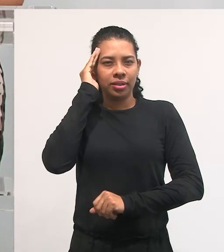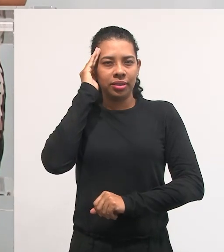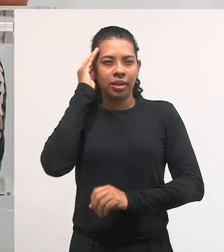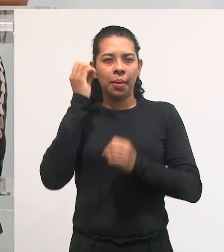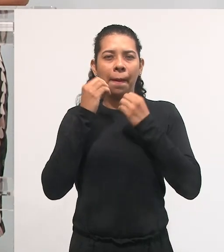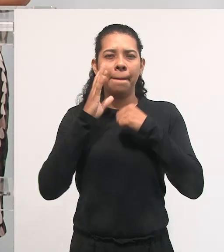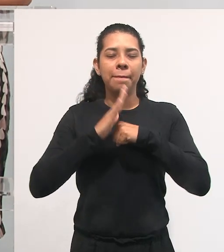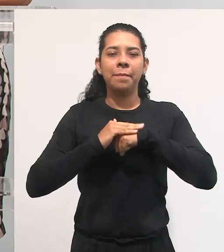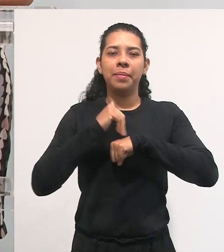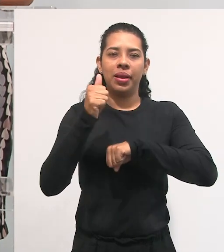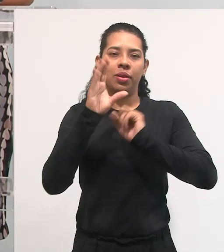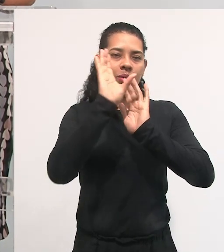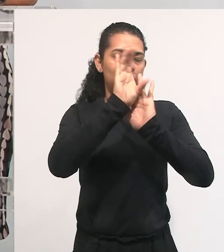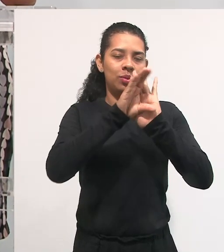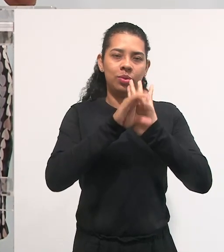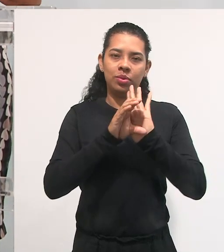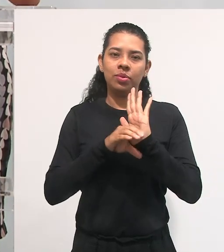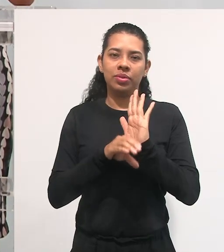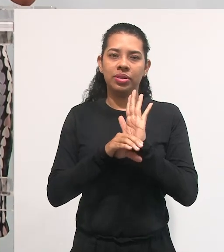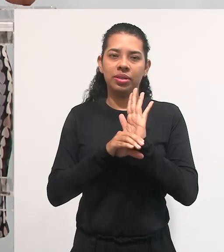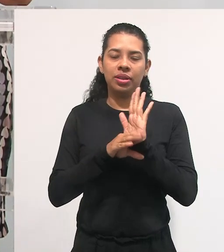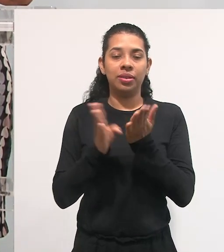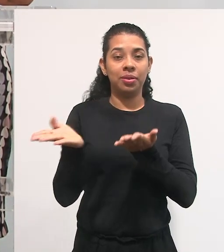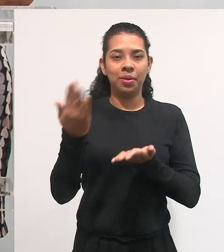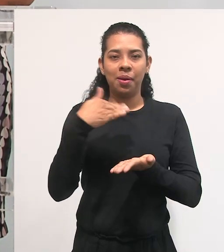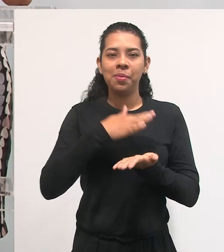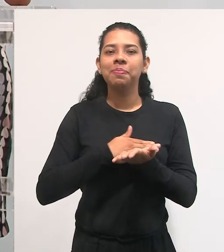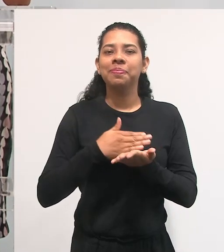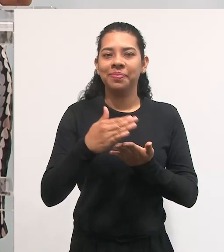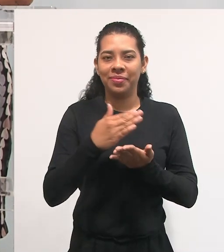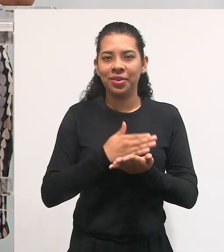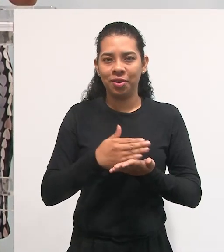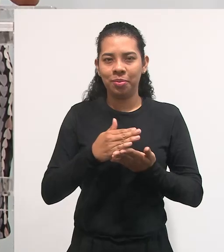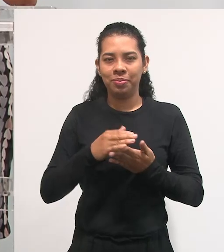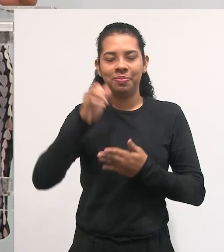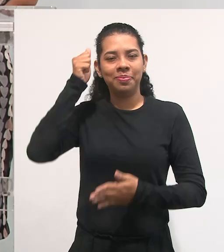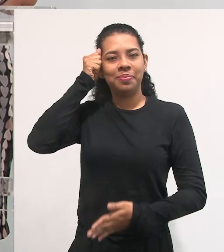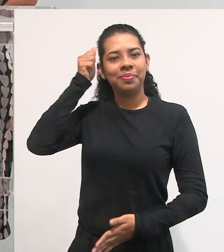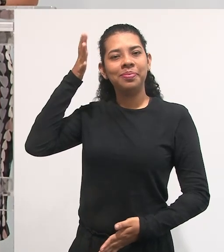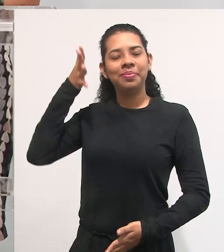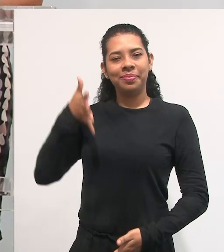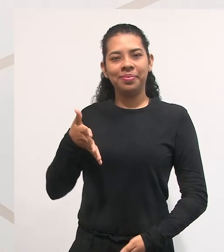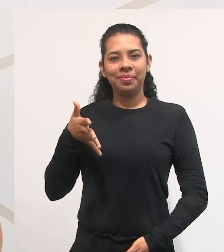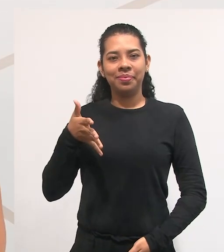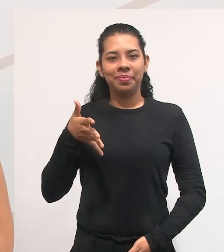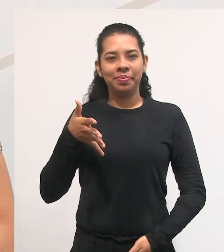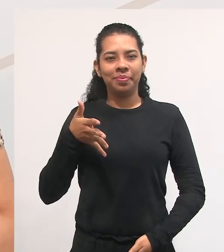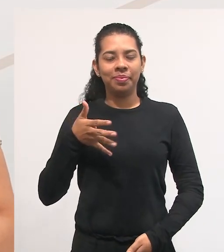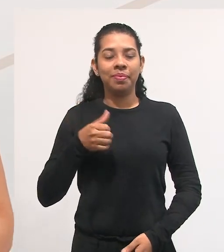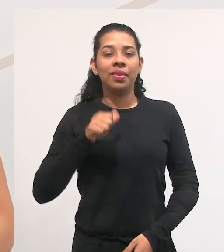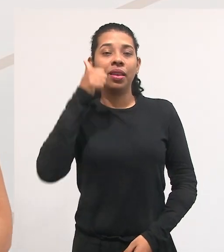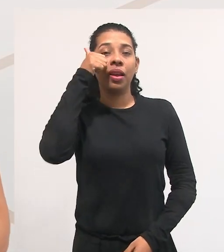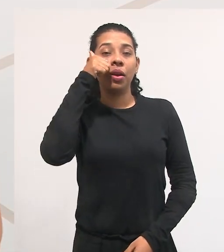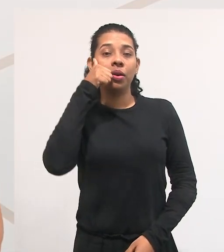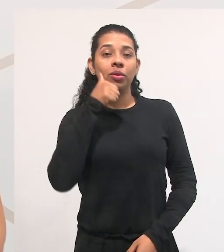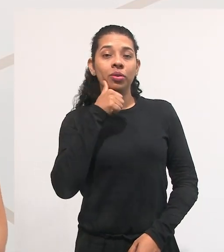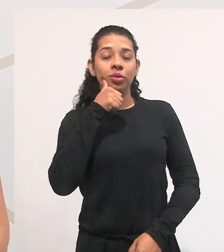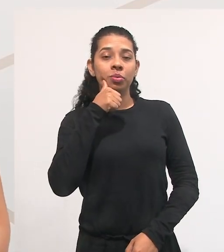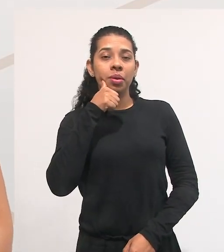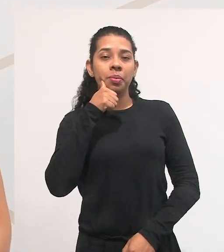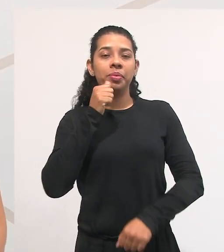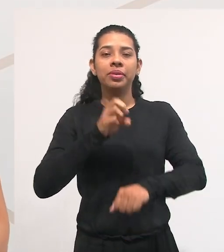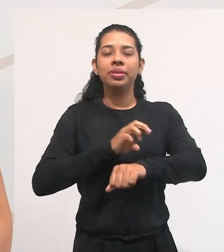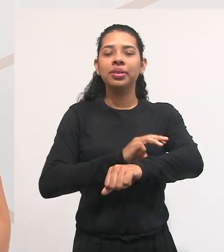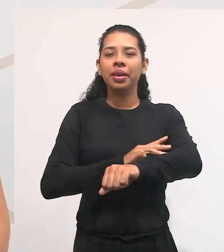historicidade e conceitos Então vamos acompanhar eu vou iniciar com a minha audiodescrição eu sou a mulher